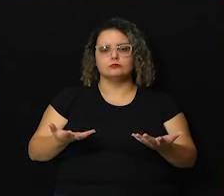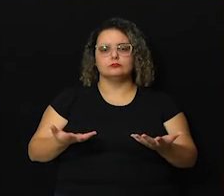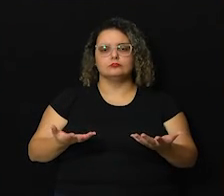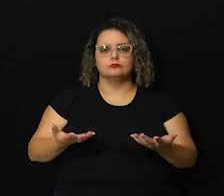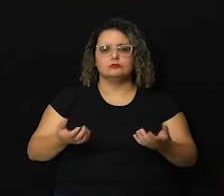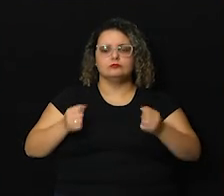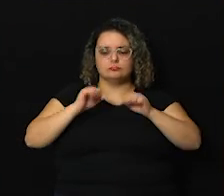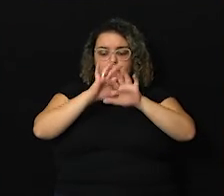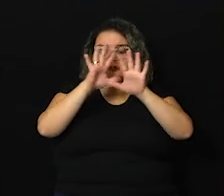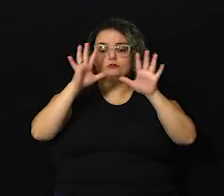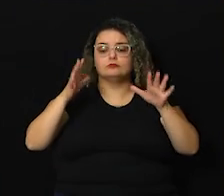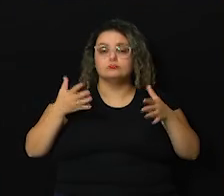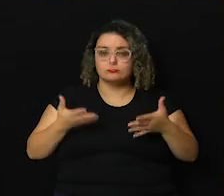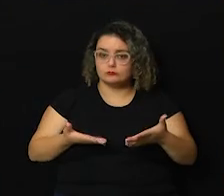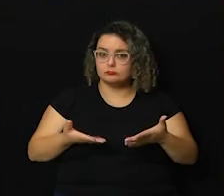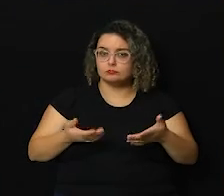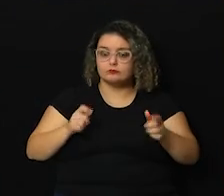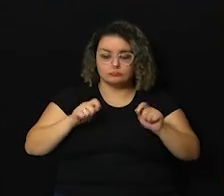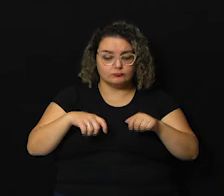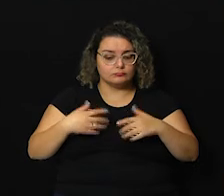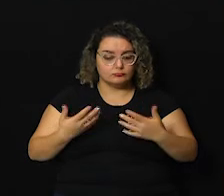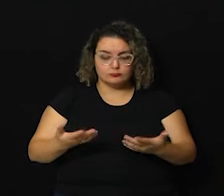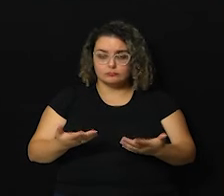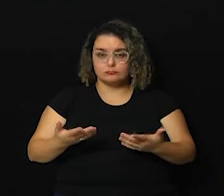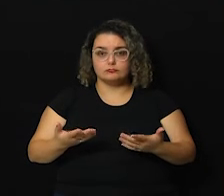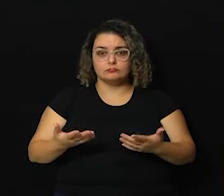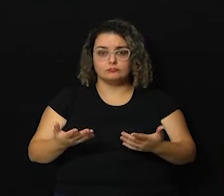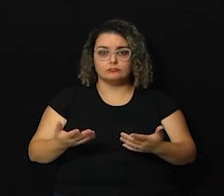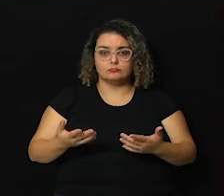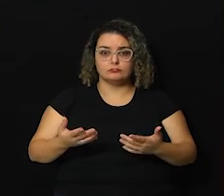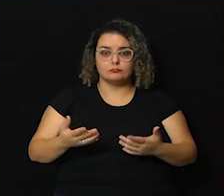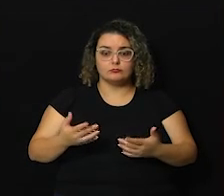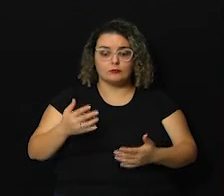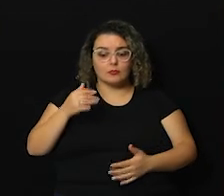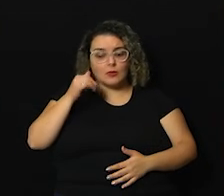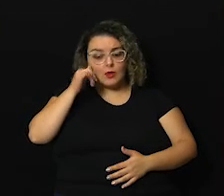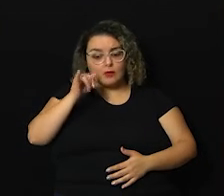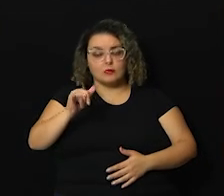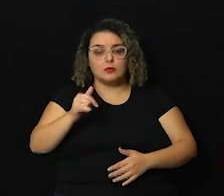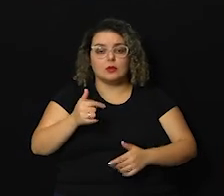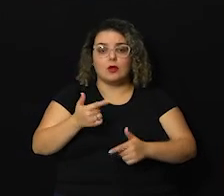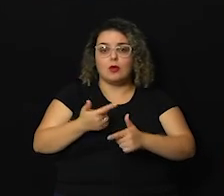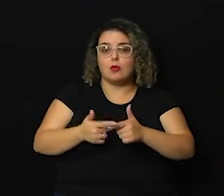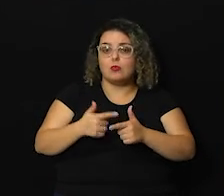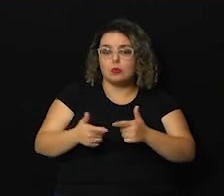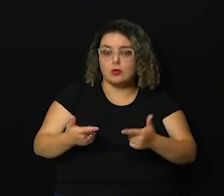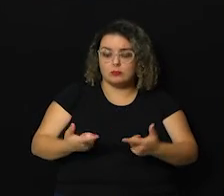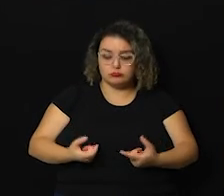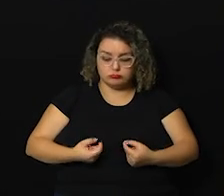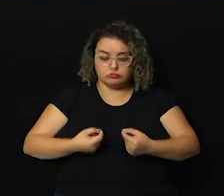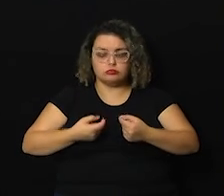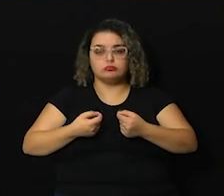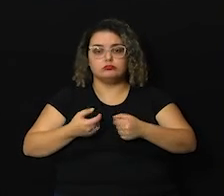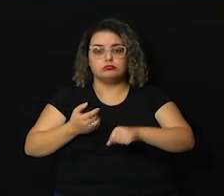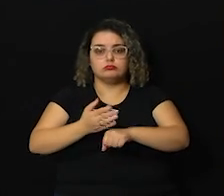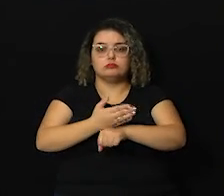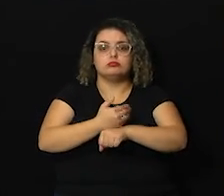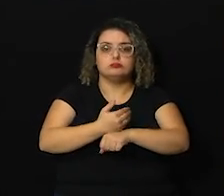buscar esclarecer o que é aquilo e, eventualmente, fazer o diagnóstico de uma lesão precoce, de um tumor, ou até de uma